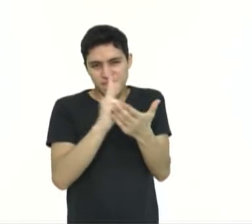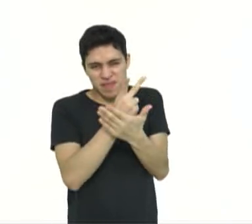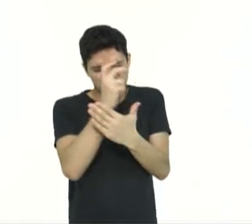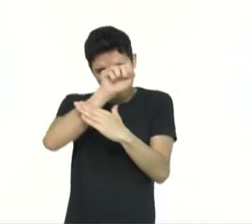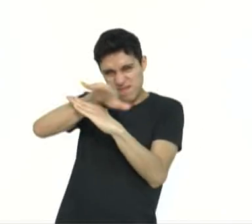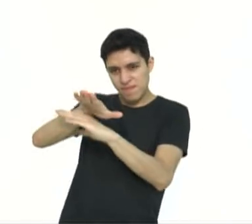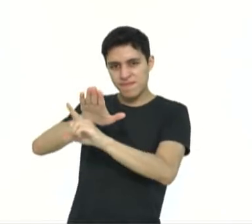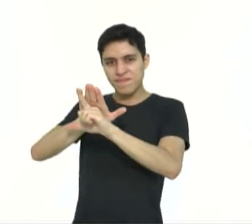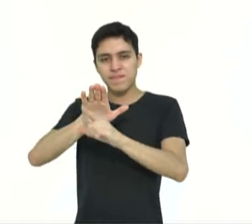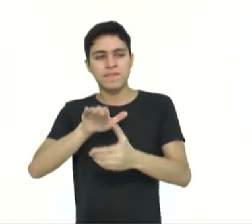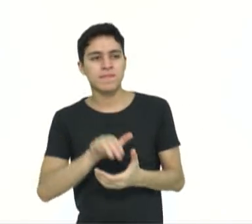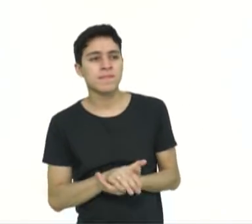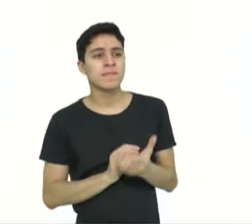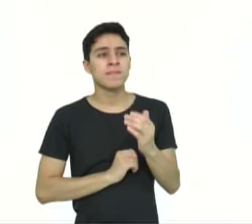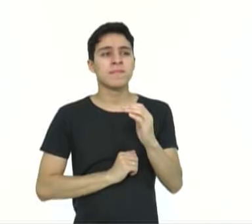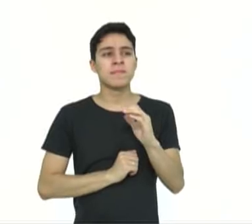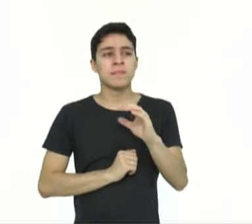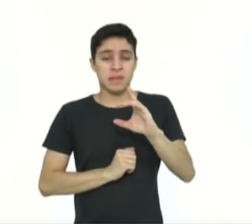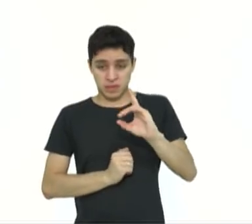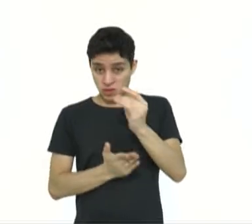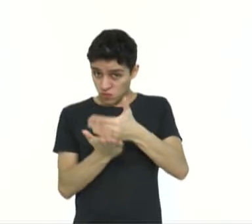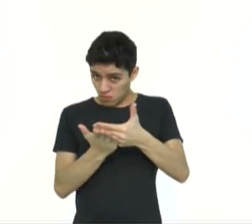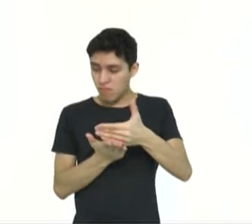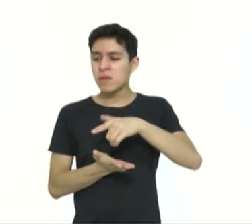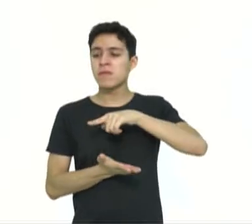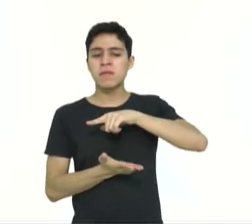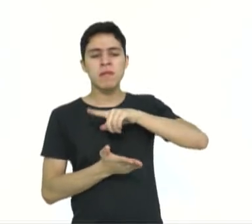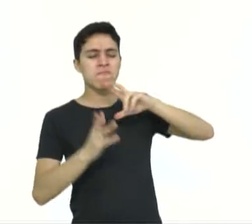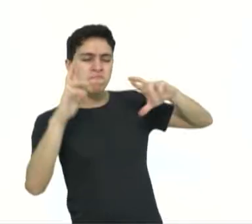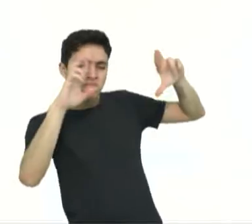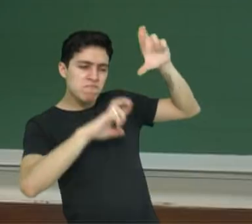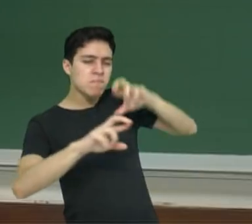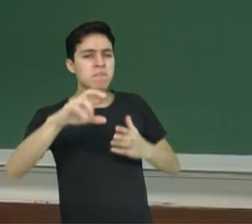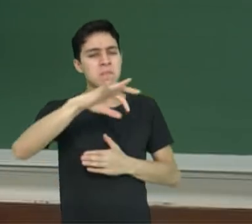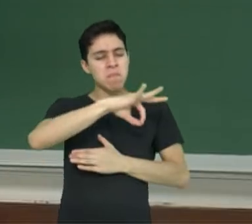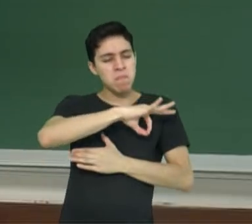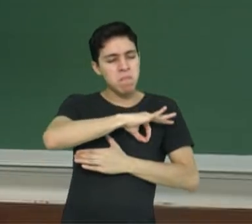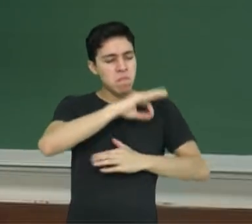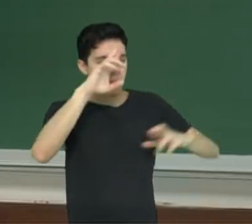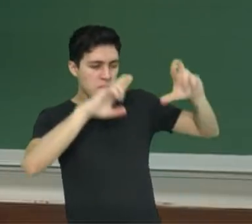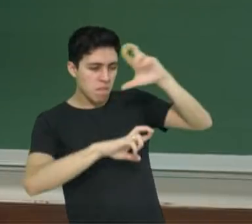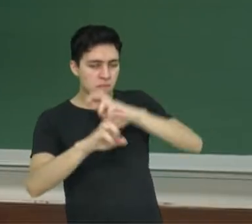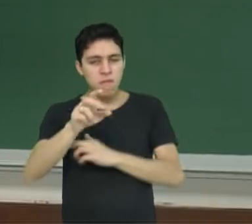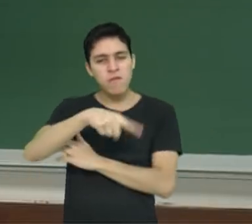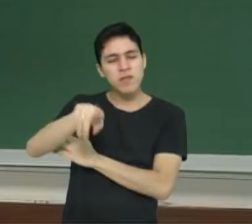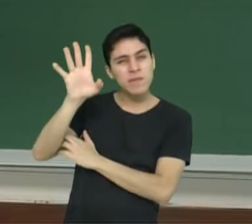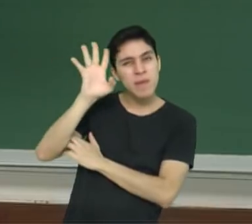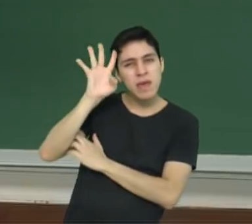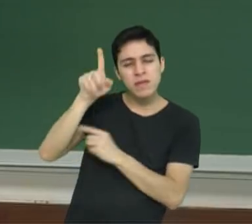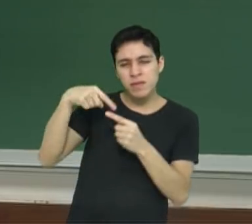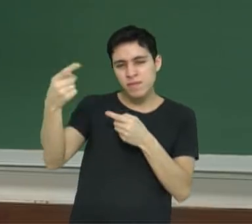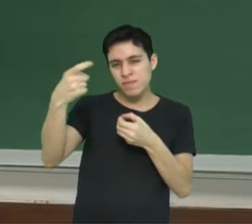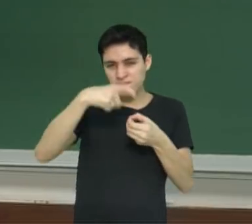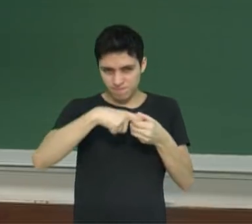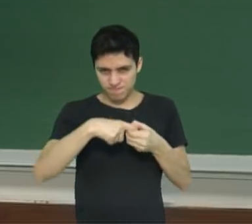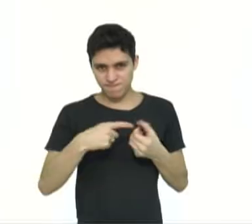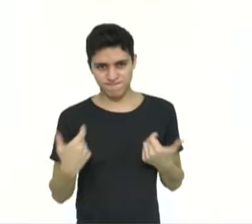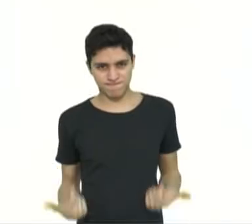Letra D, no começo fazem blitz. Pense um pouquinho e marque a